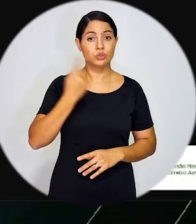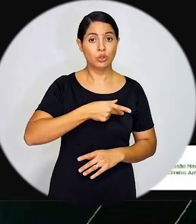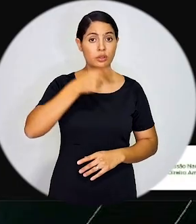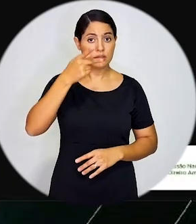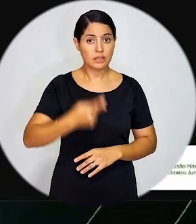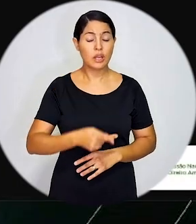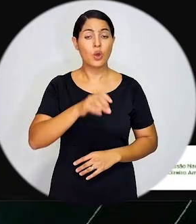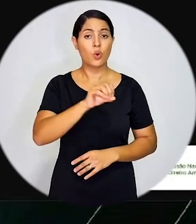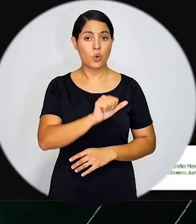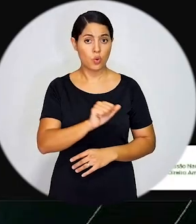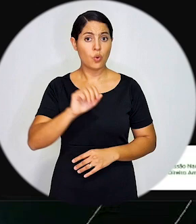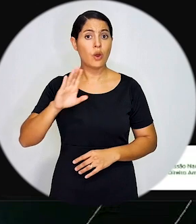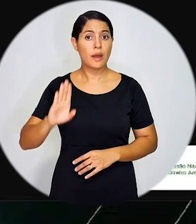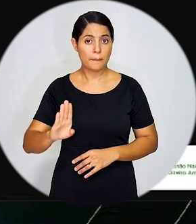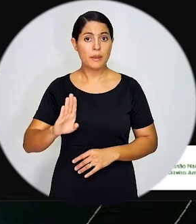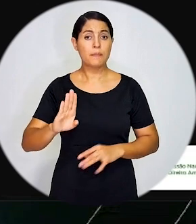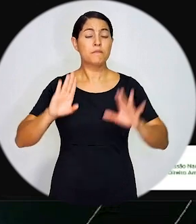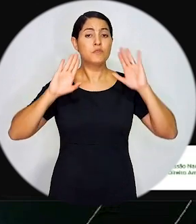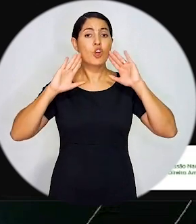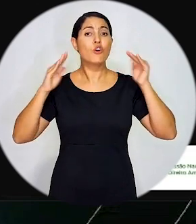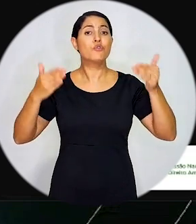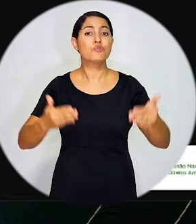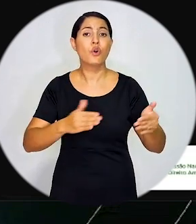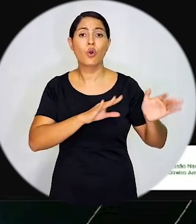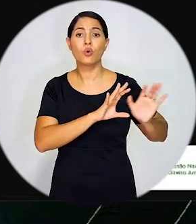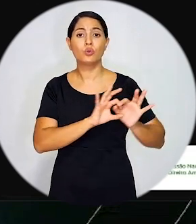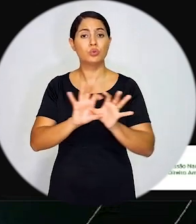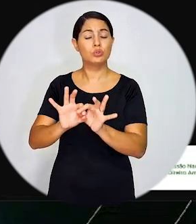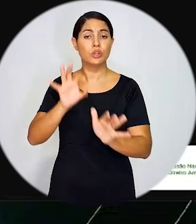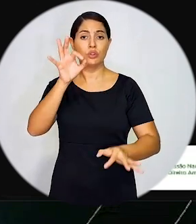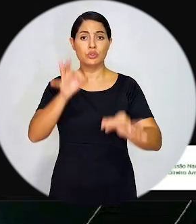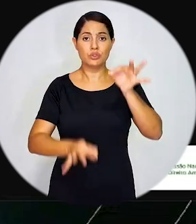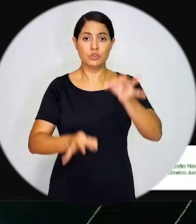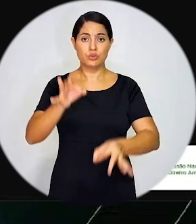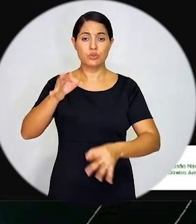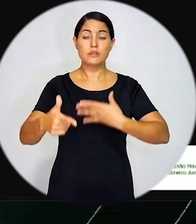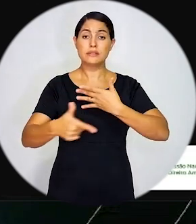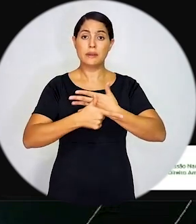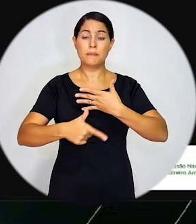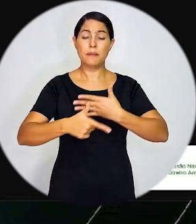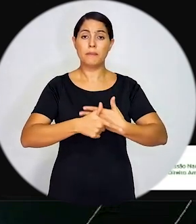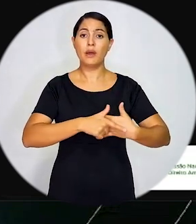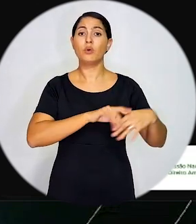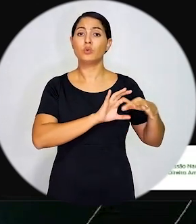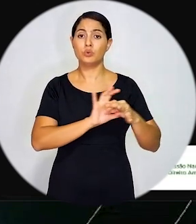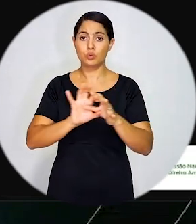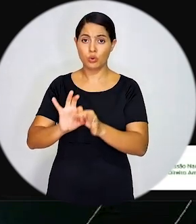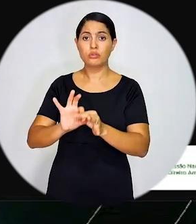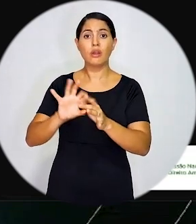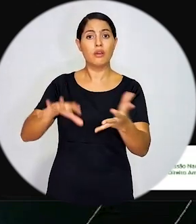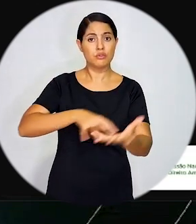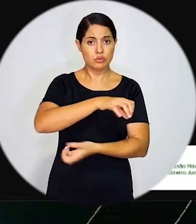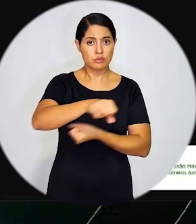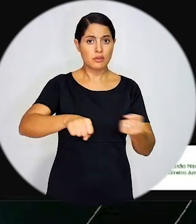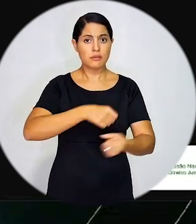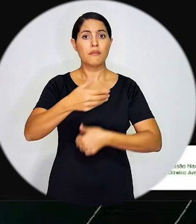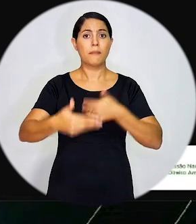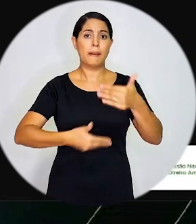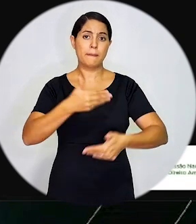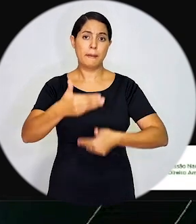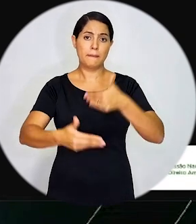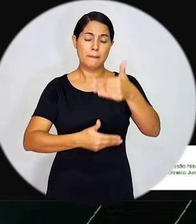Aqui a nossa discussão ela se volta para o papel do sistema de justiça do desenvolvimento sustentável.